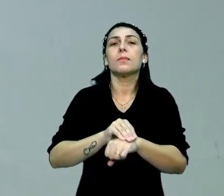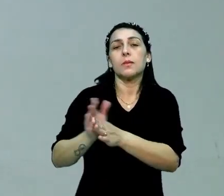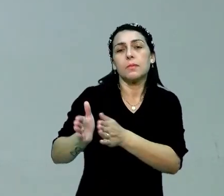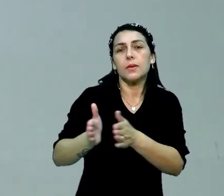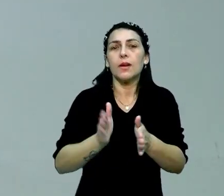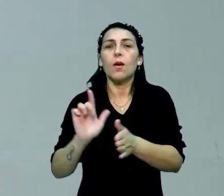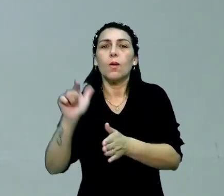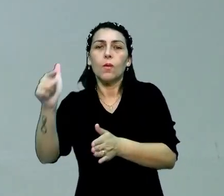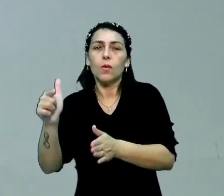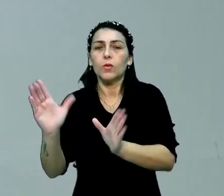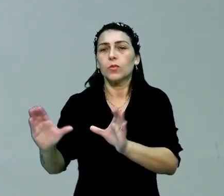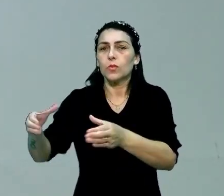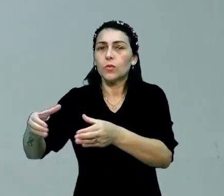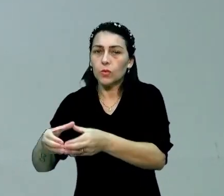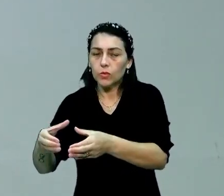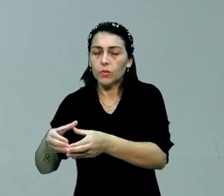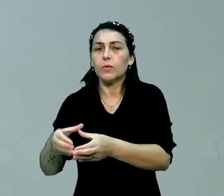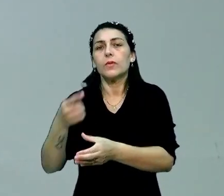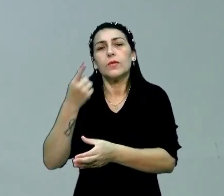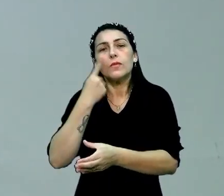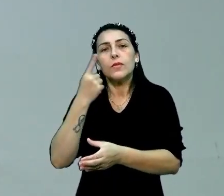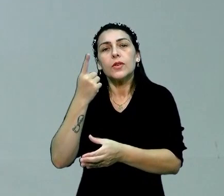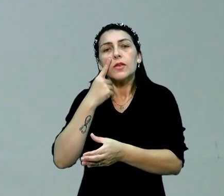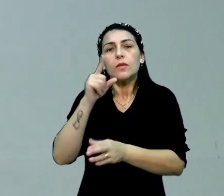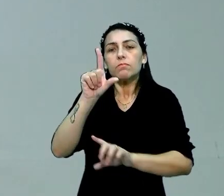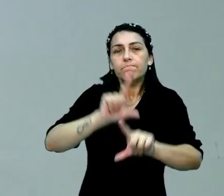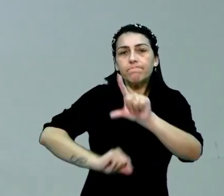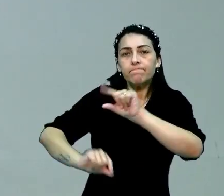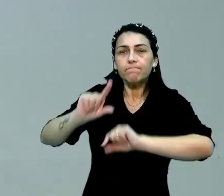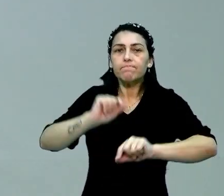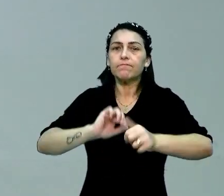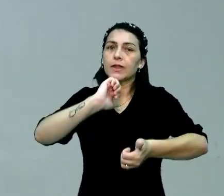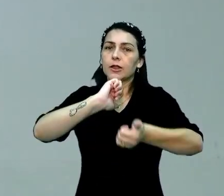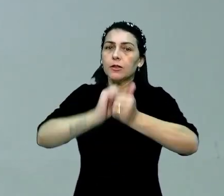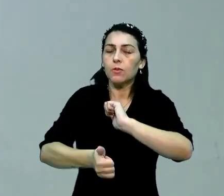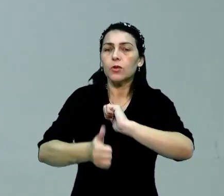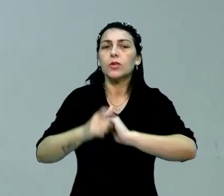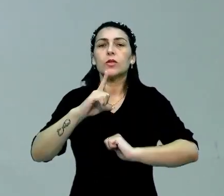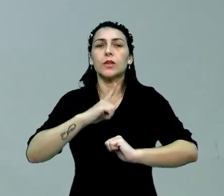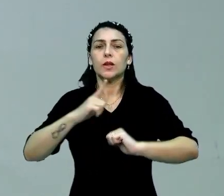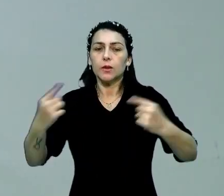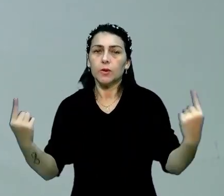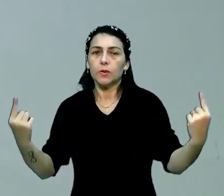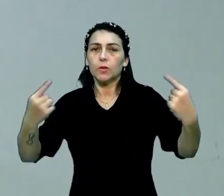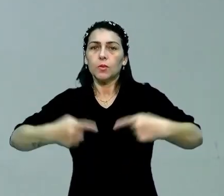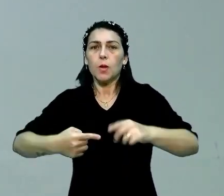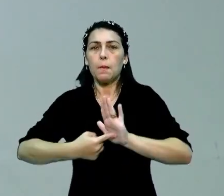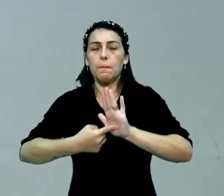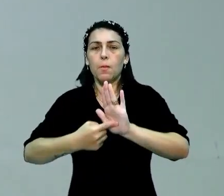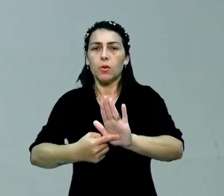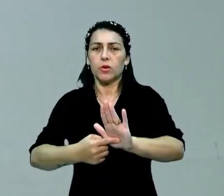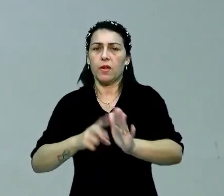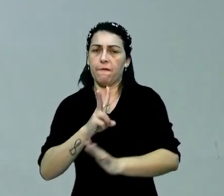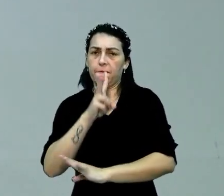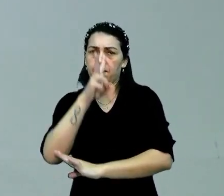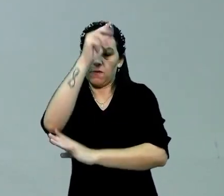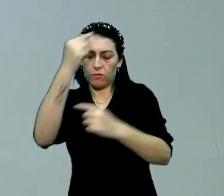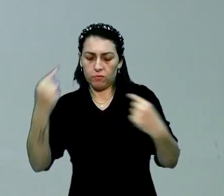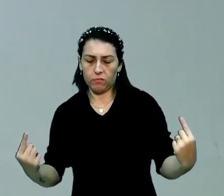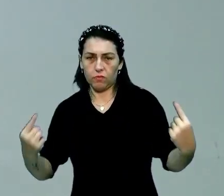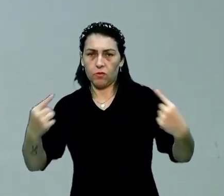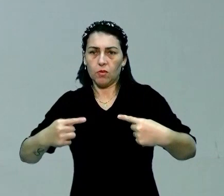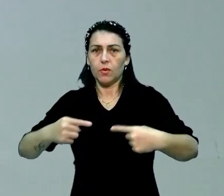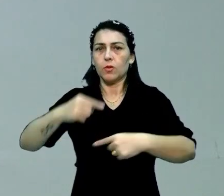direcionamento. Então, veja que fomos mapeados. O esporte, porque eu queria competir e mostrar o poder de competição